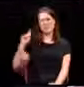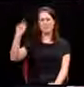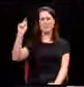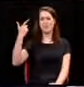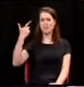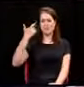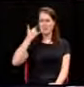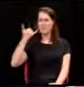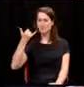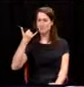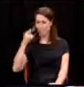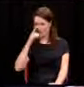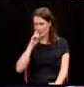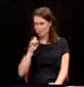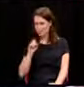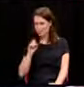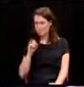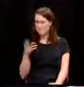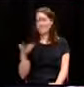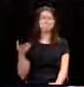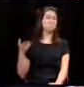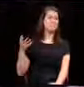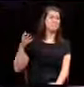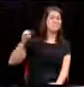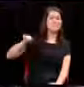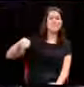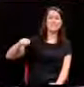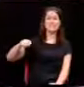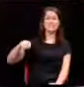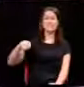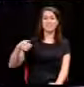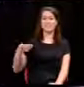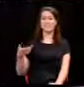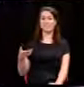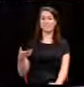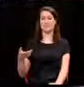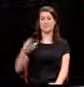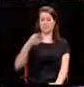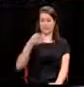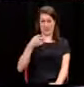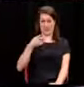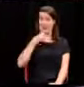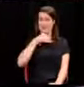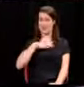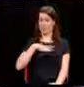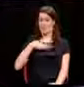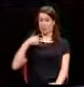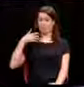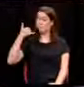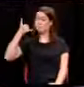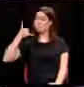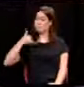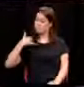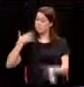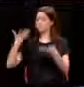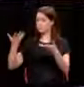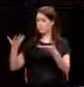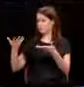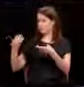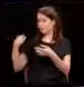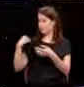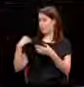primeiras palavras? Sim, nós fomos abordados pela zona de Vence e foi algo natural. Foi